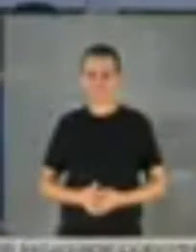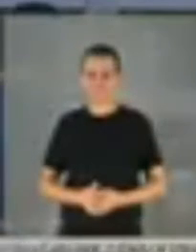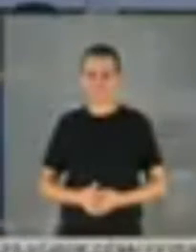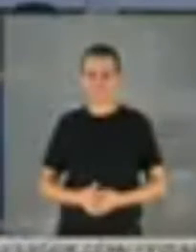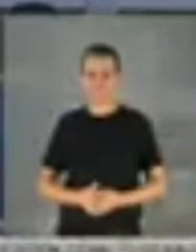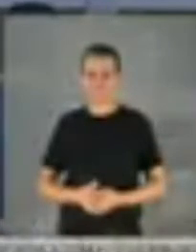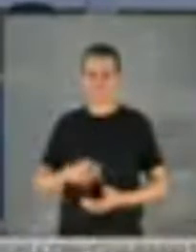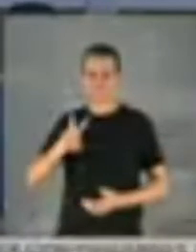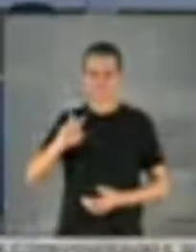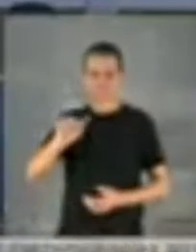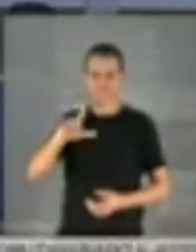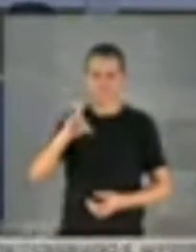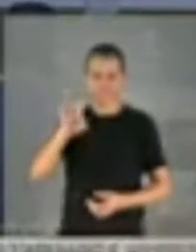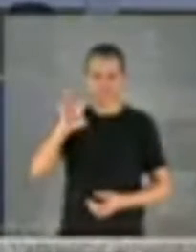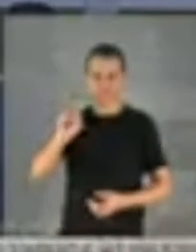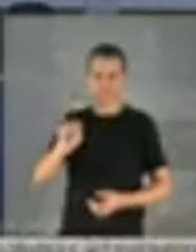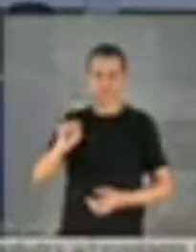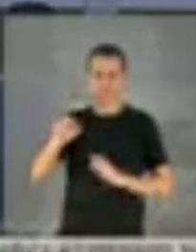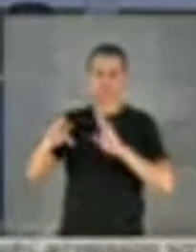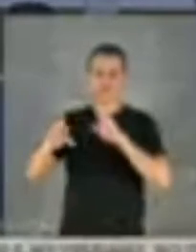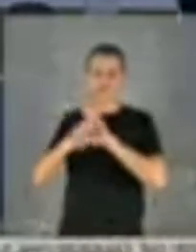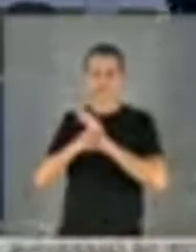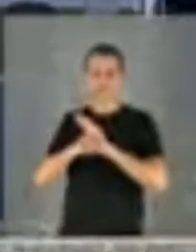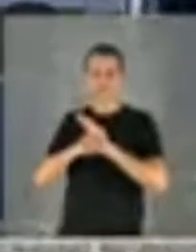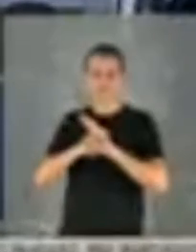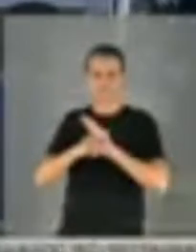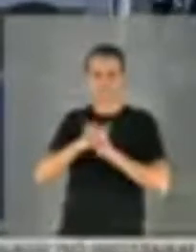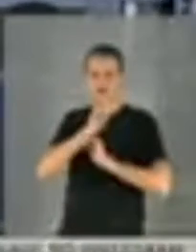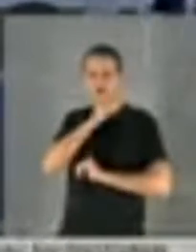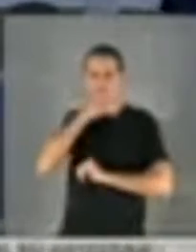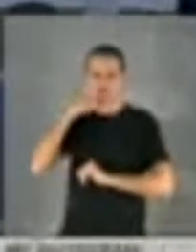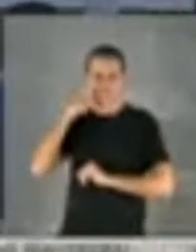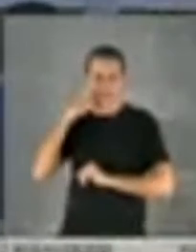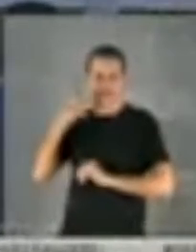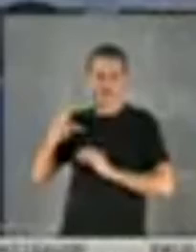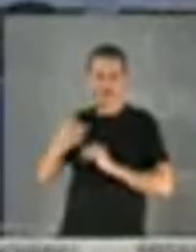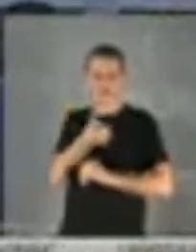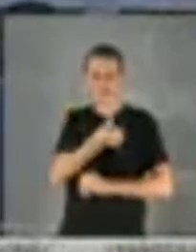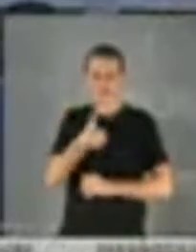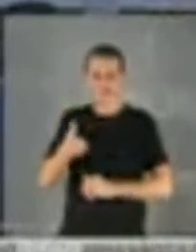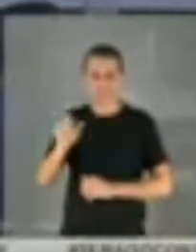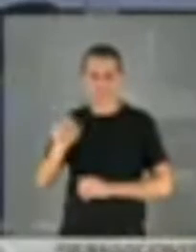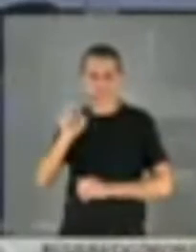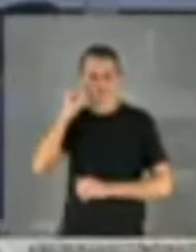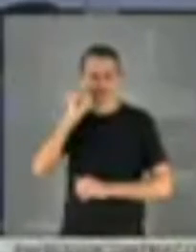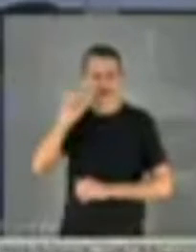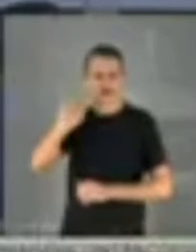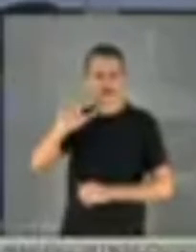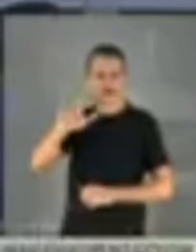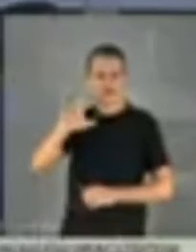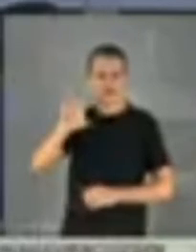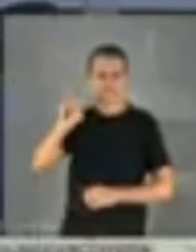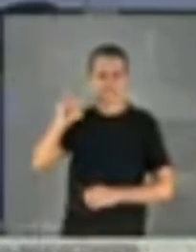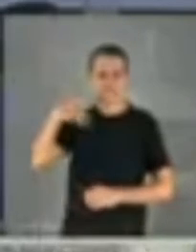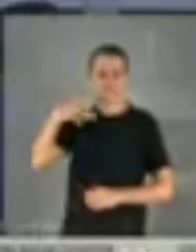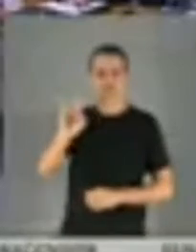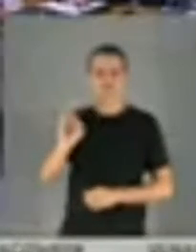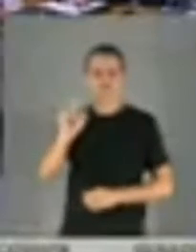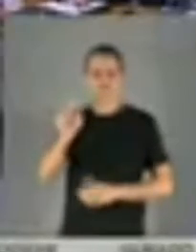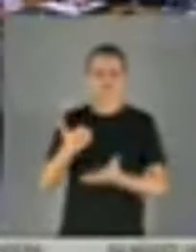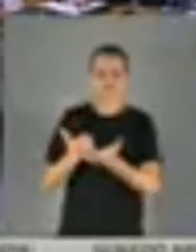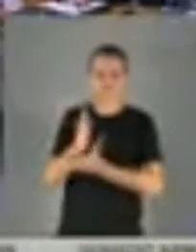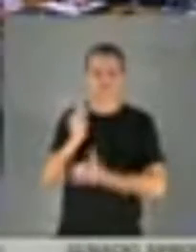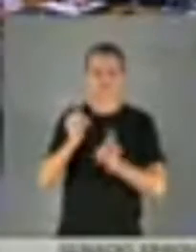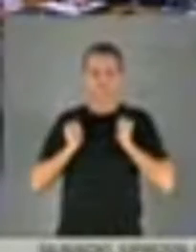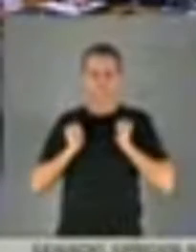Valdez Góes, governador do estado do Amapá. 666. Senador Alessandro Vieira. Aqueles que aprovam permanecem como